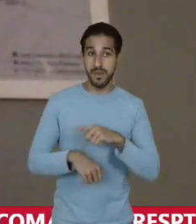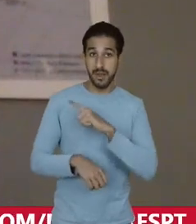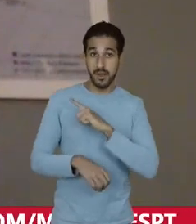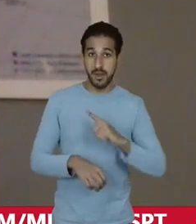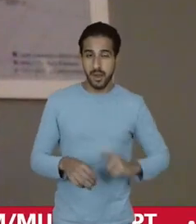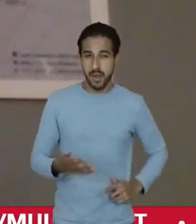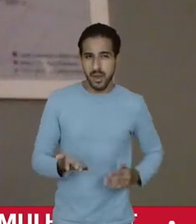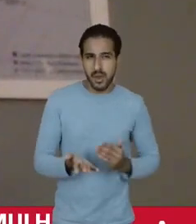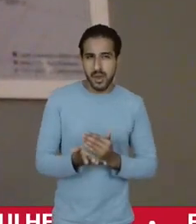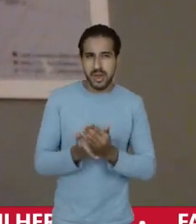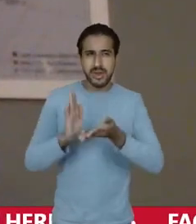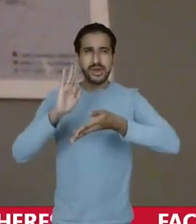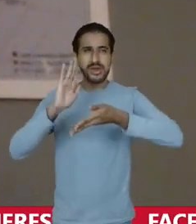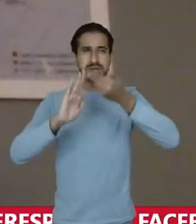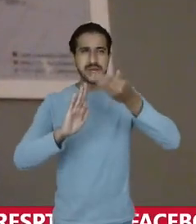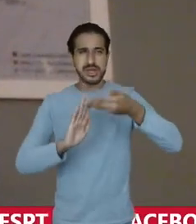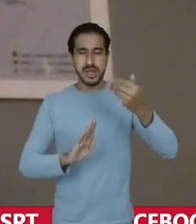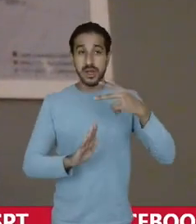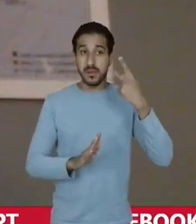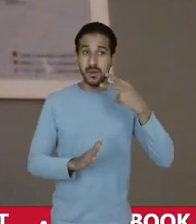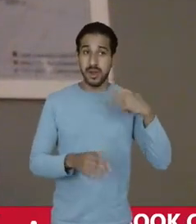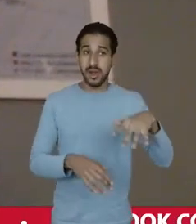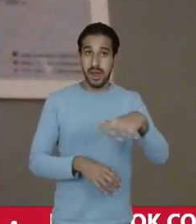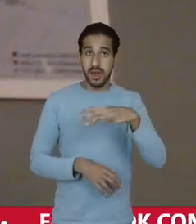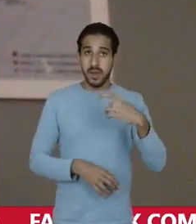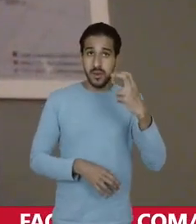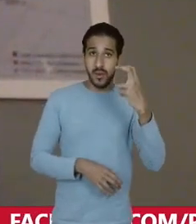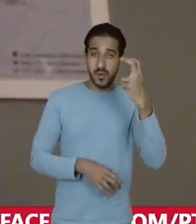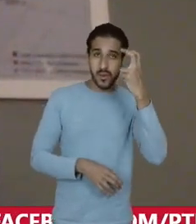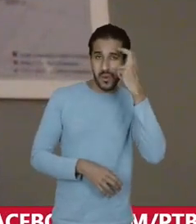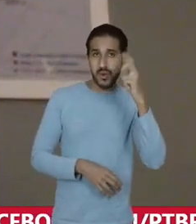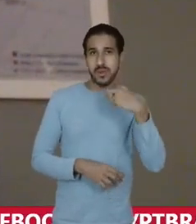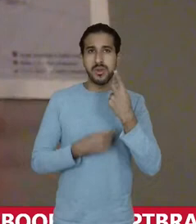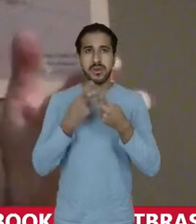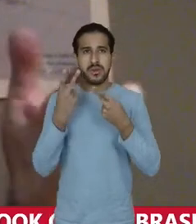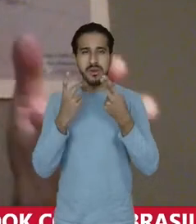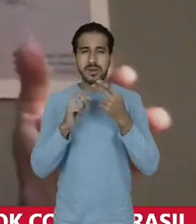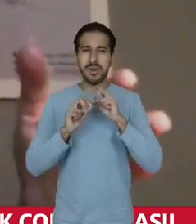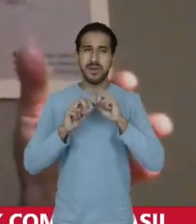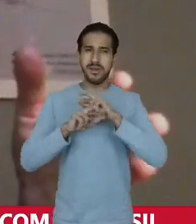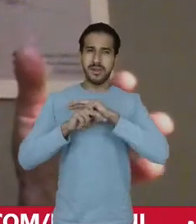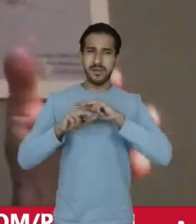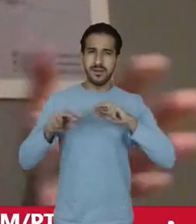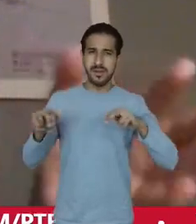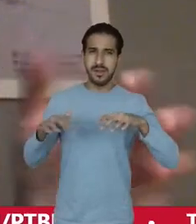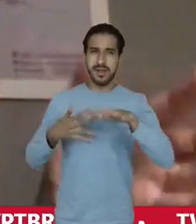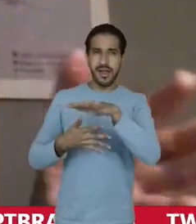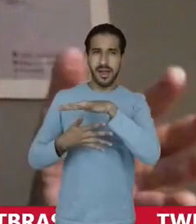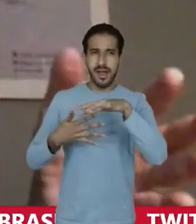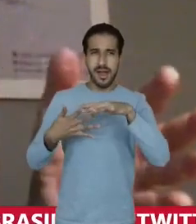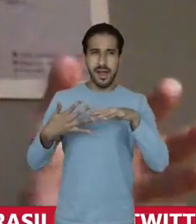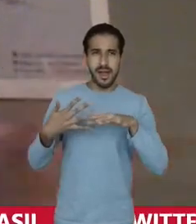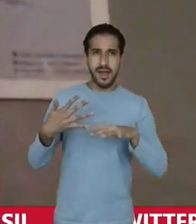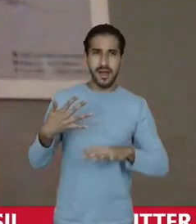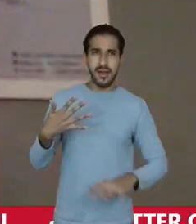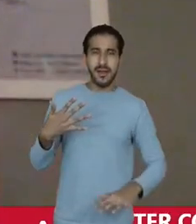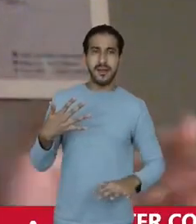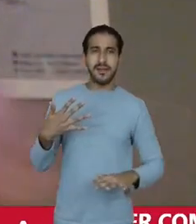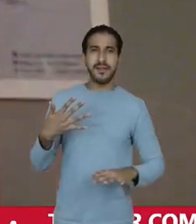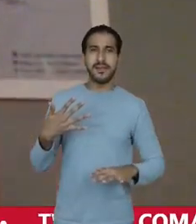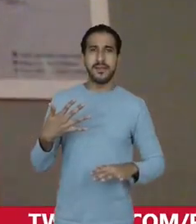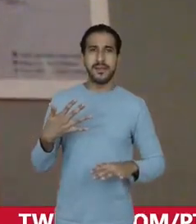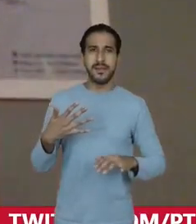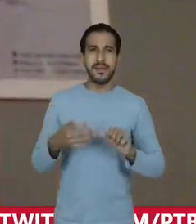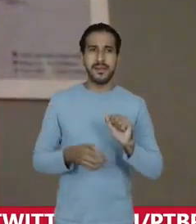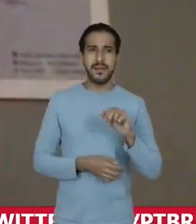governo começa a desmontar as políticas de cultura, e aí a gente está falando de vários frontes, são muitos frontes, assim, é